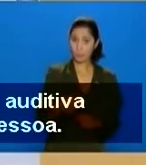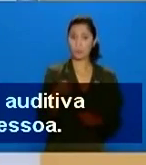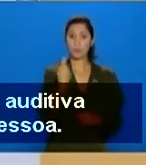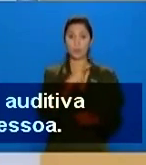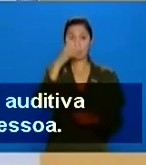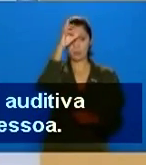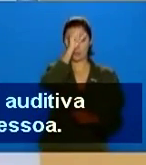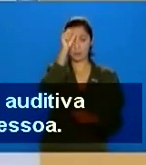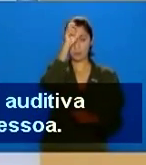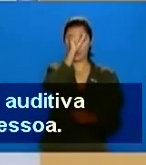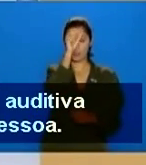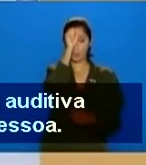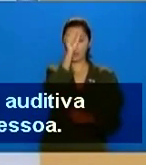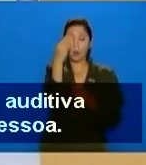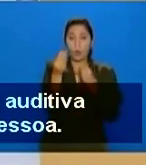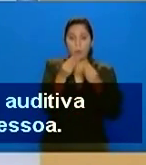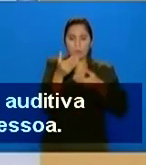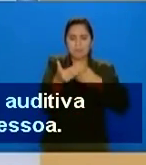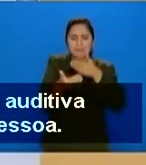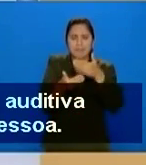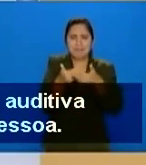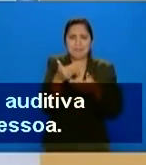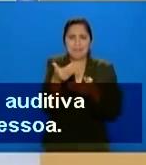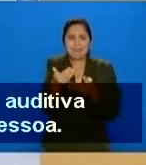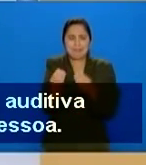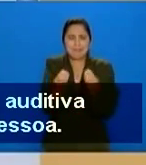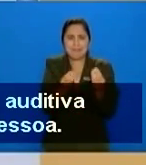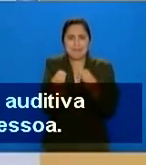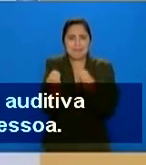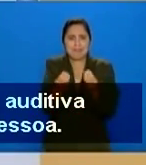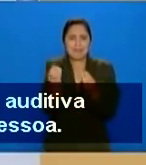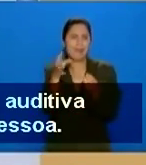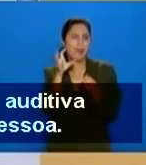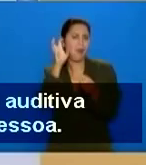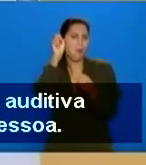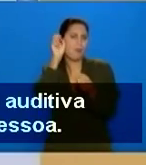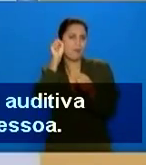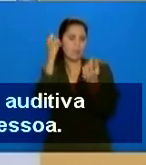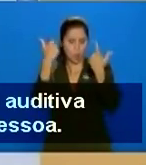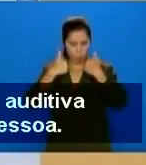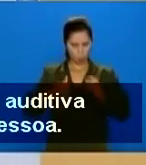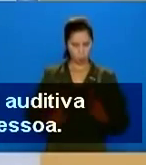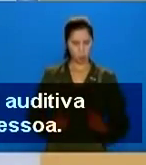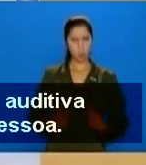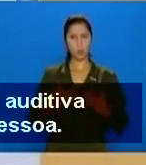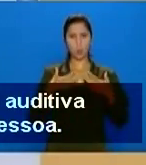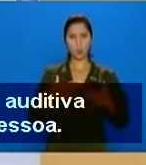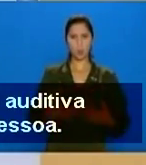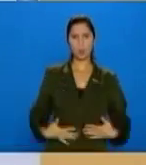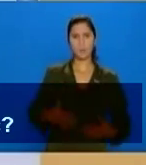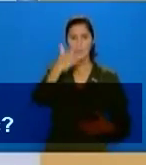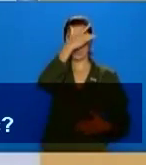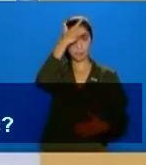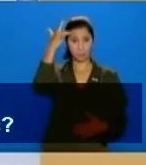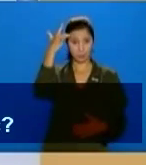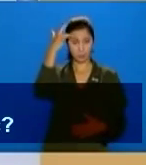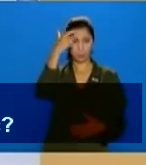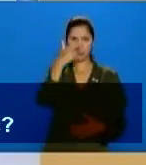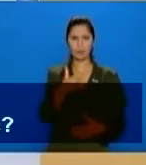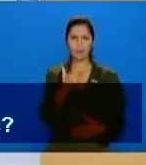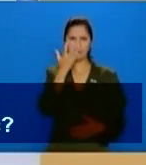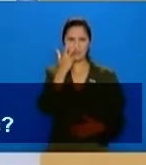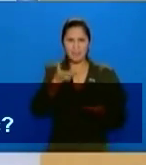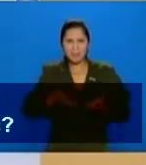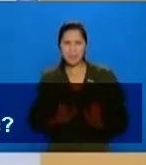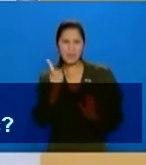aprender agora como se processa essa questão auditiva organicamente no corpo da pessoa. Então, a criança